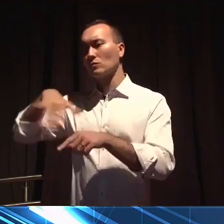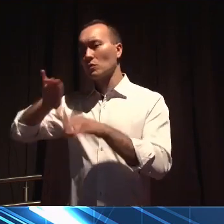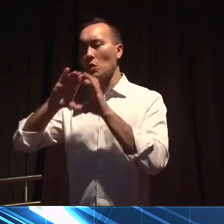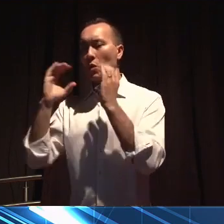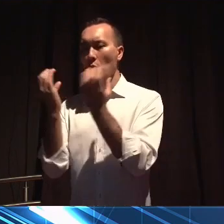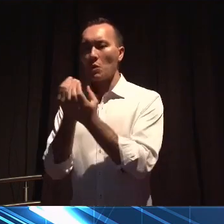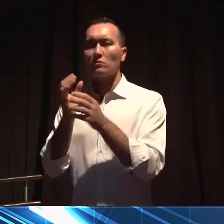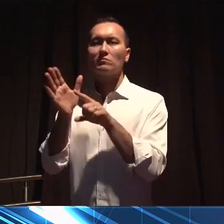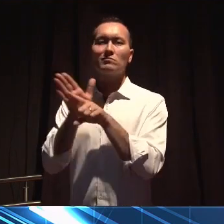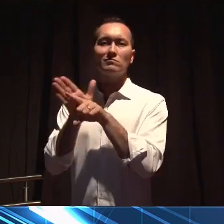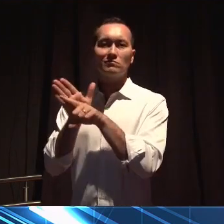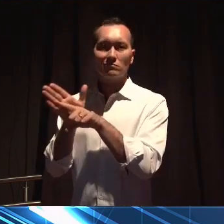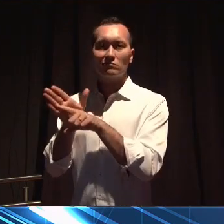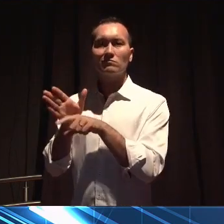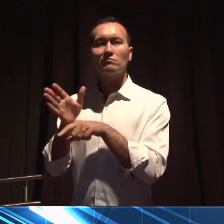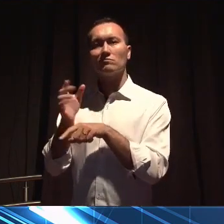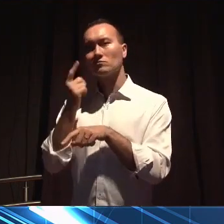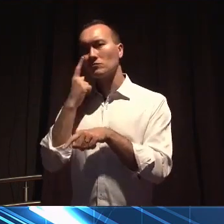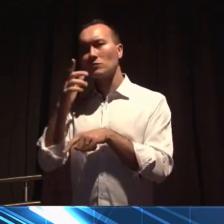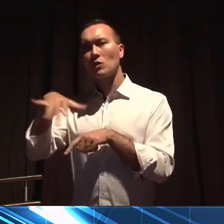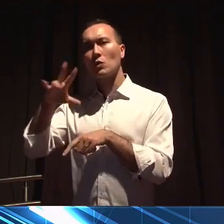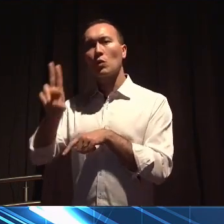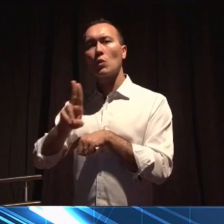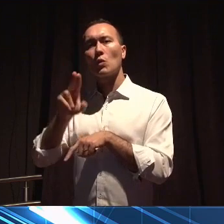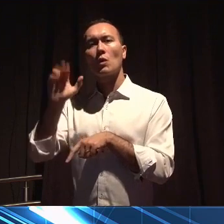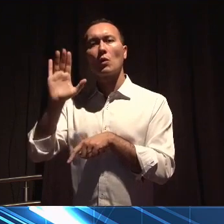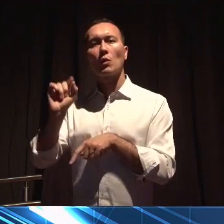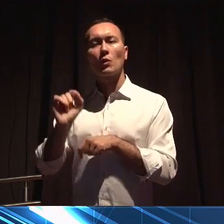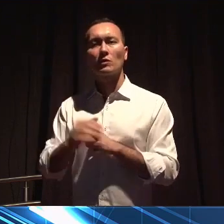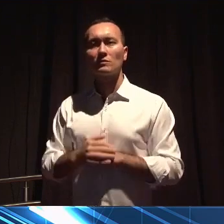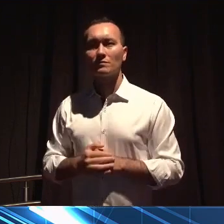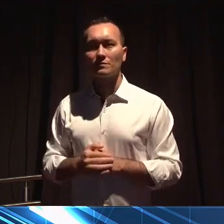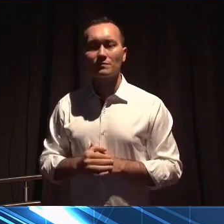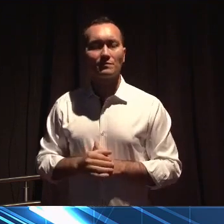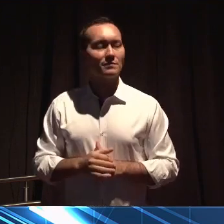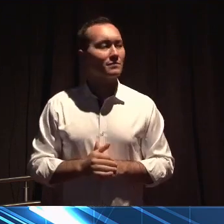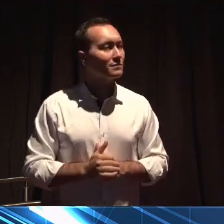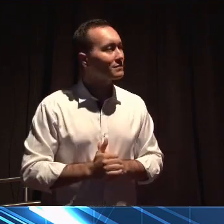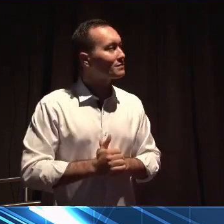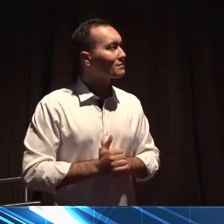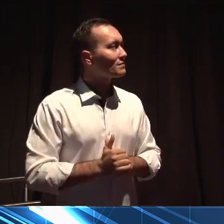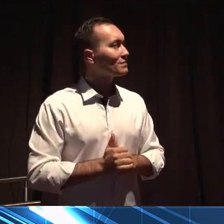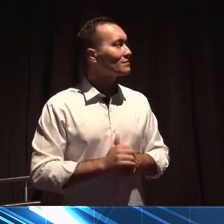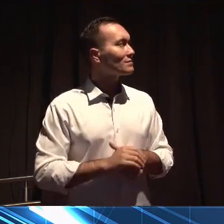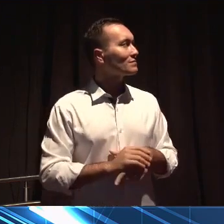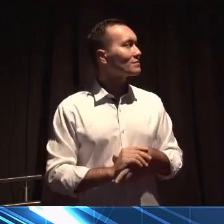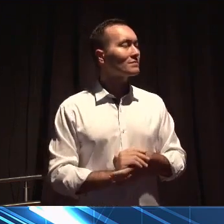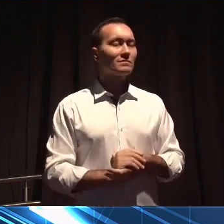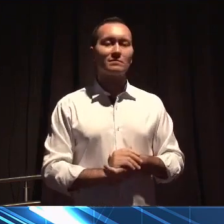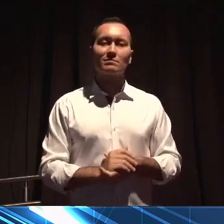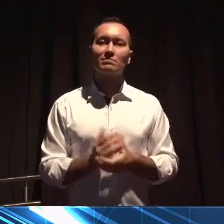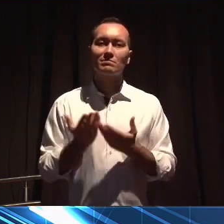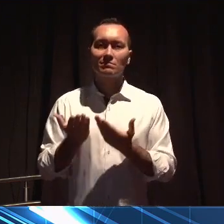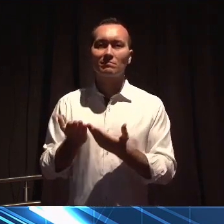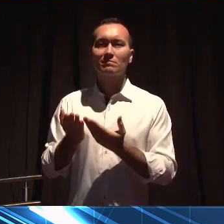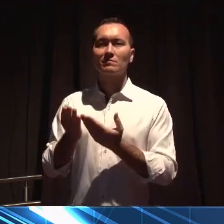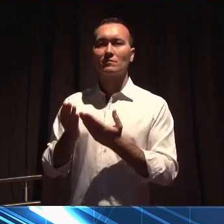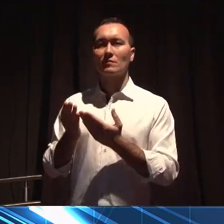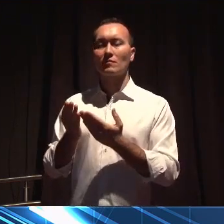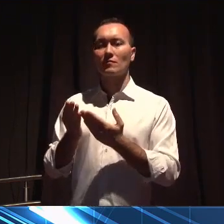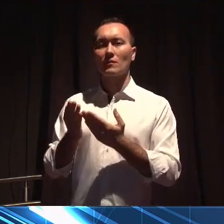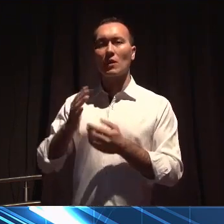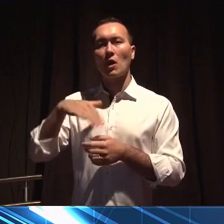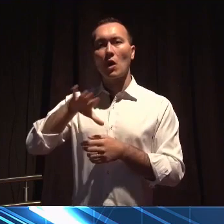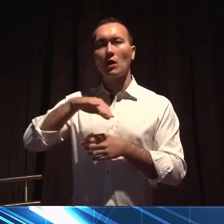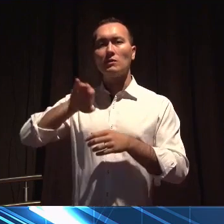empresa. Aqui eu vou falar de coisas mais avançadas que a gente lidou, né? Então, isolamento e segurança. Como eu falei, a gente tem tenants,